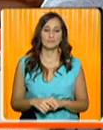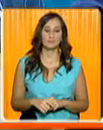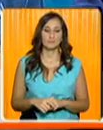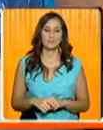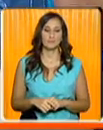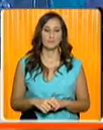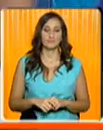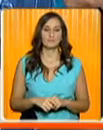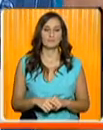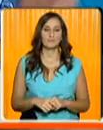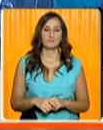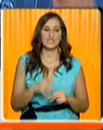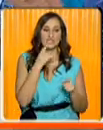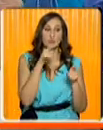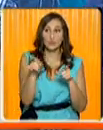disseste